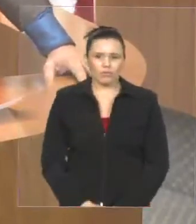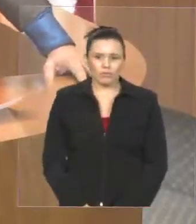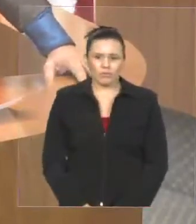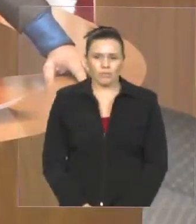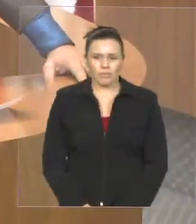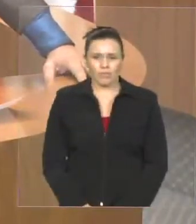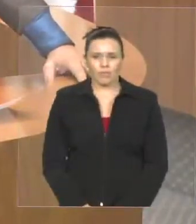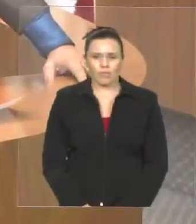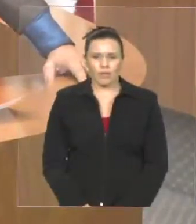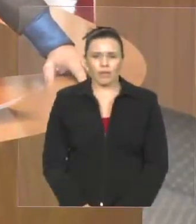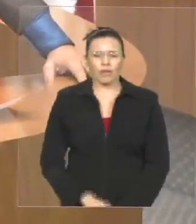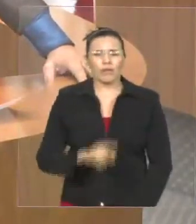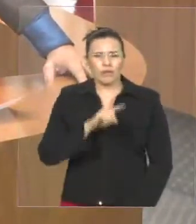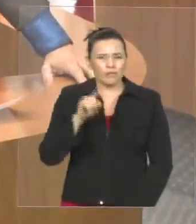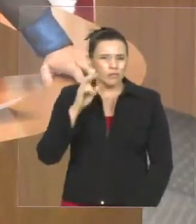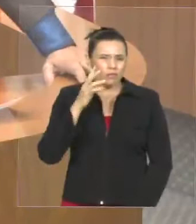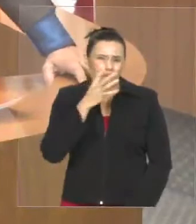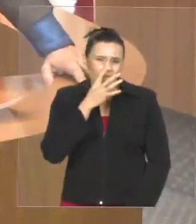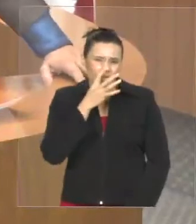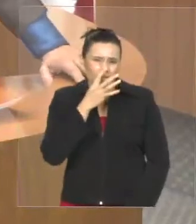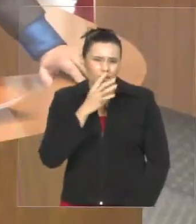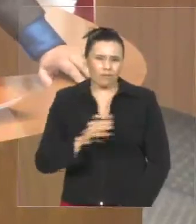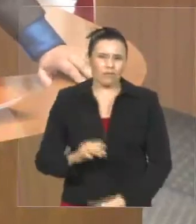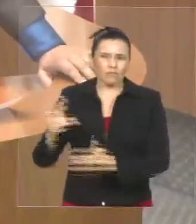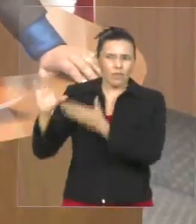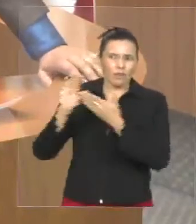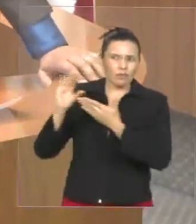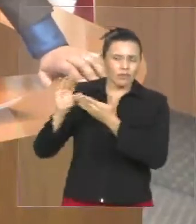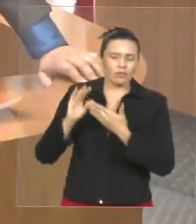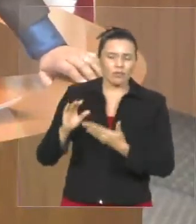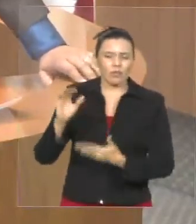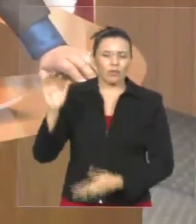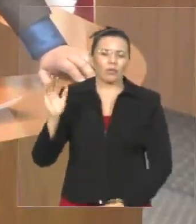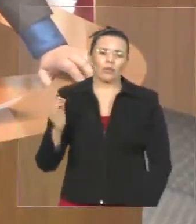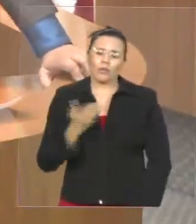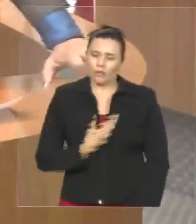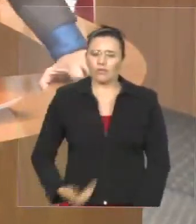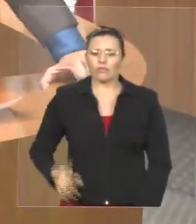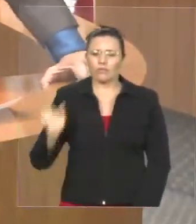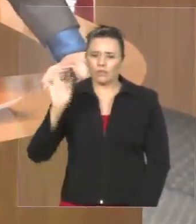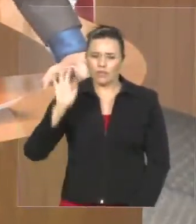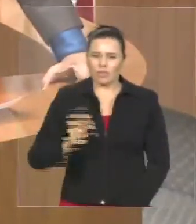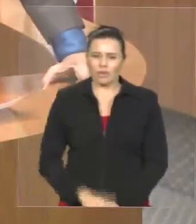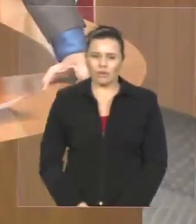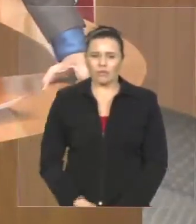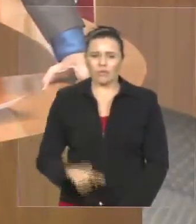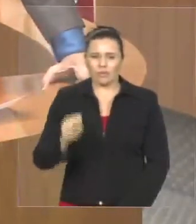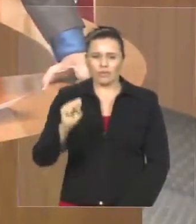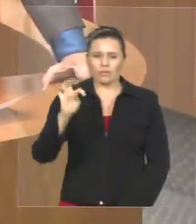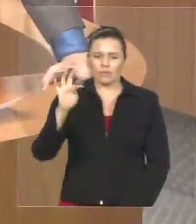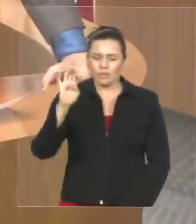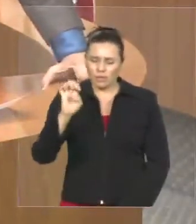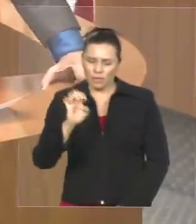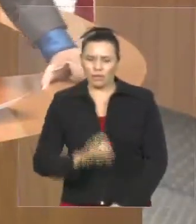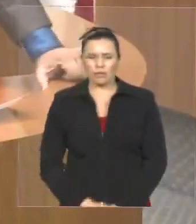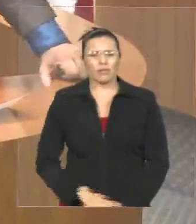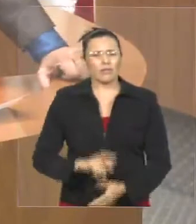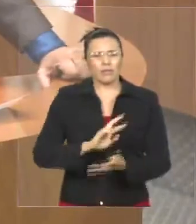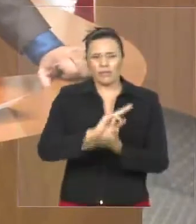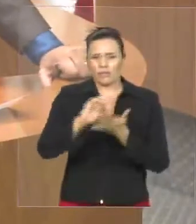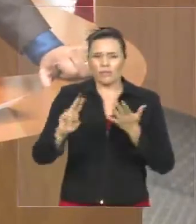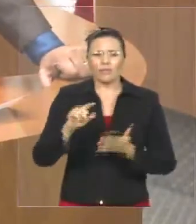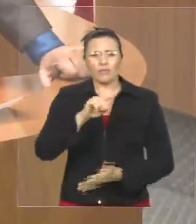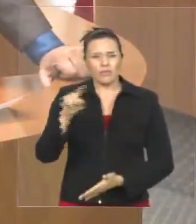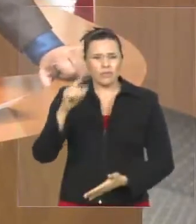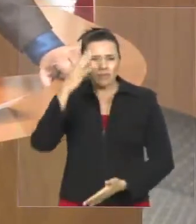do governo federal, o FPE e demais transferências do governo federal, da União, houve uma queda